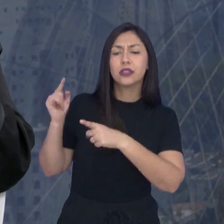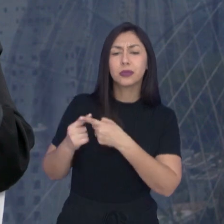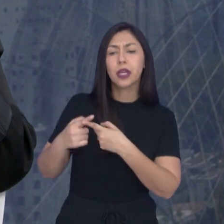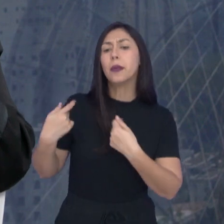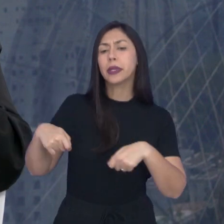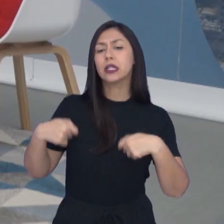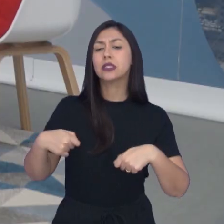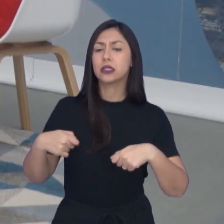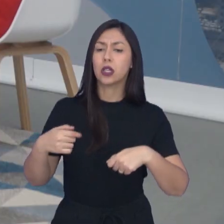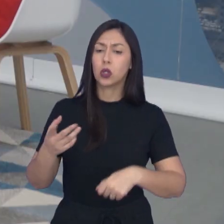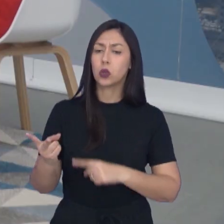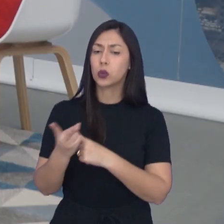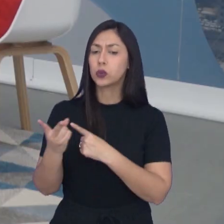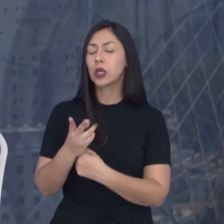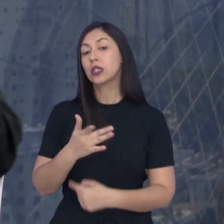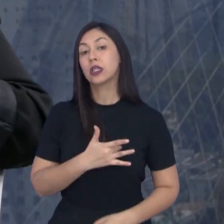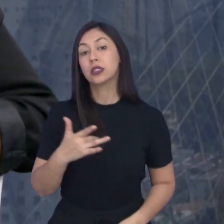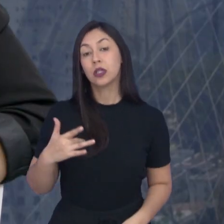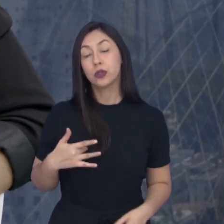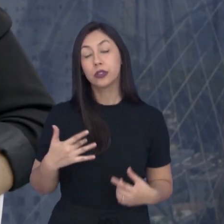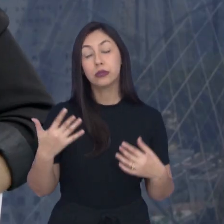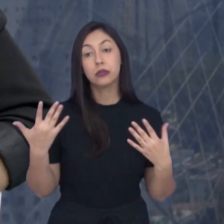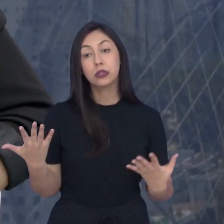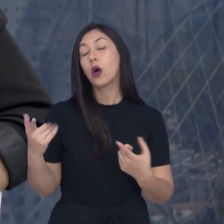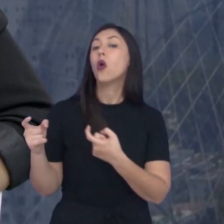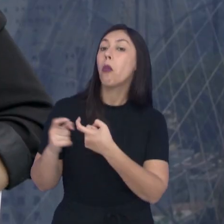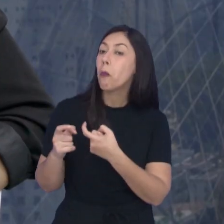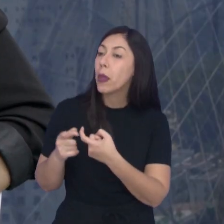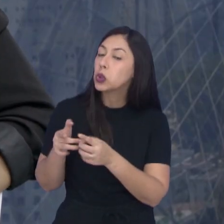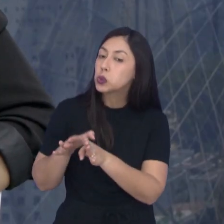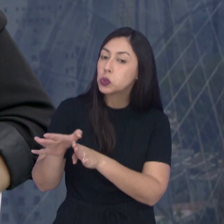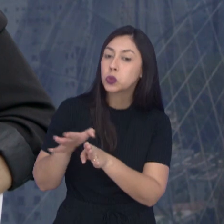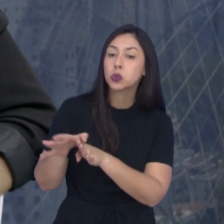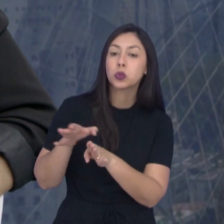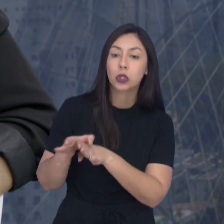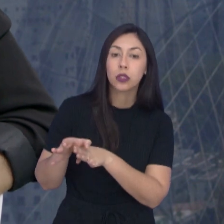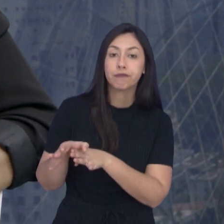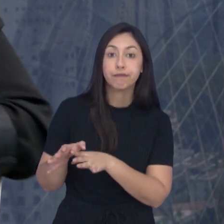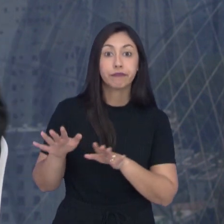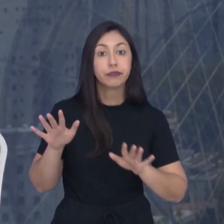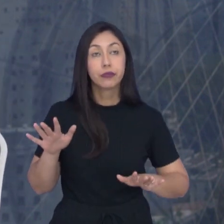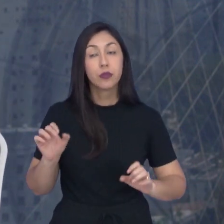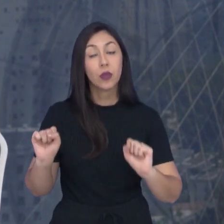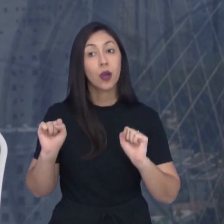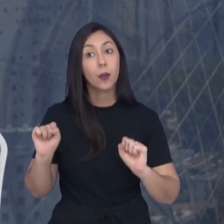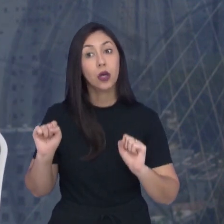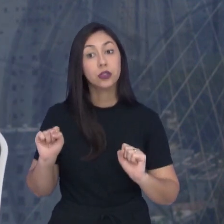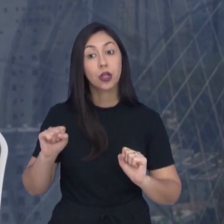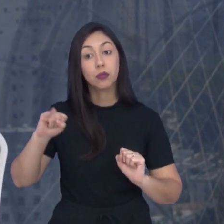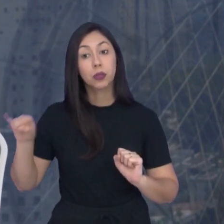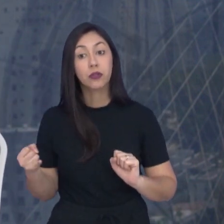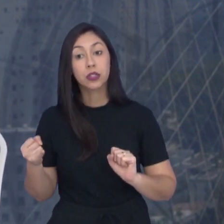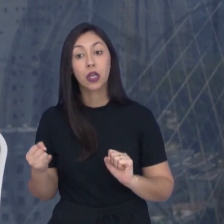médicas mesmo, de saúde, etc. Então, conforme o médico prevê ali que aconteça. Então, assim, veja que ela pode ter usufruído 1 mês